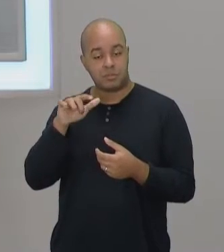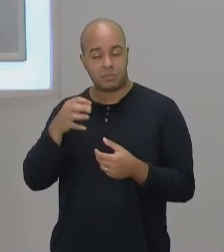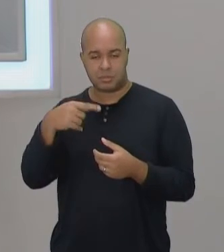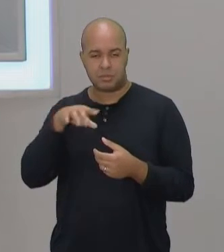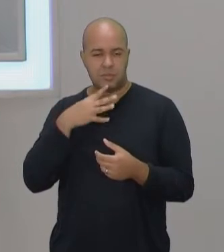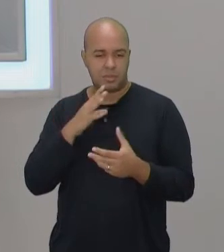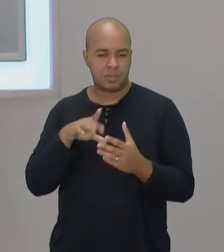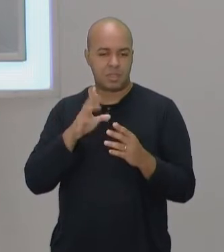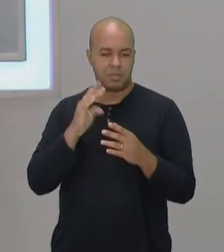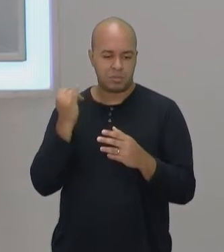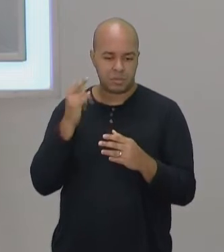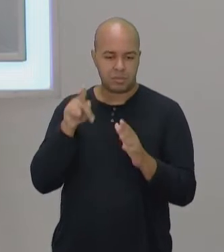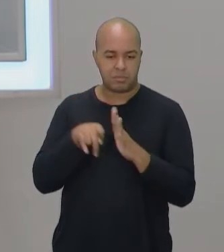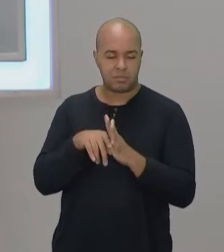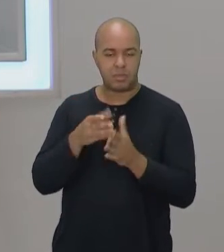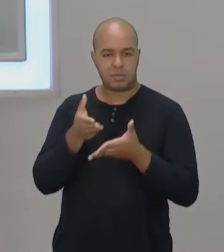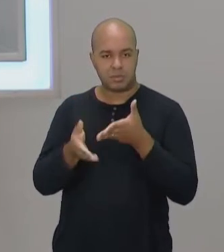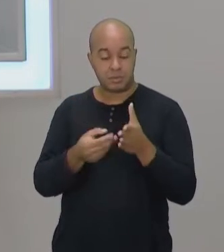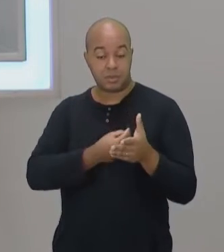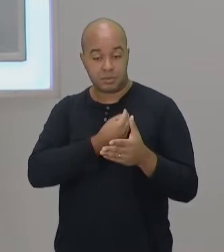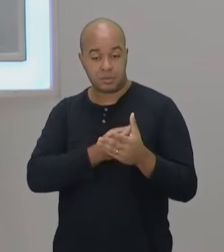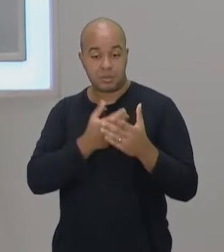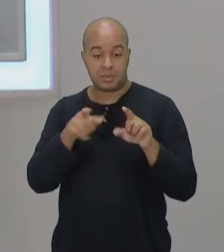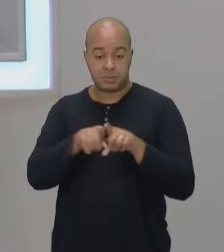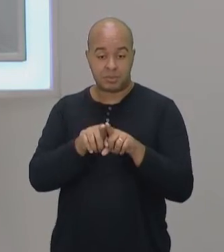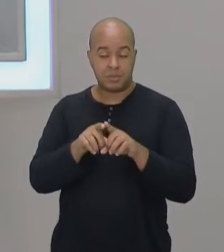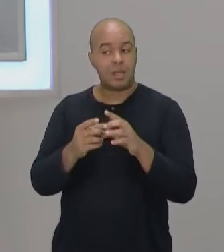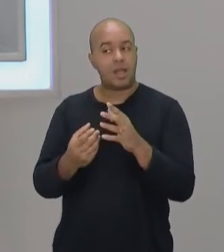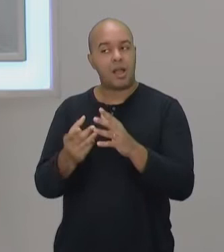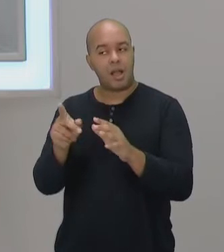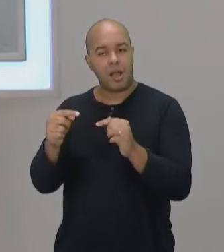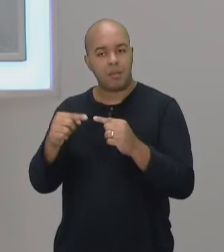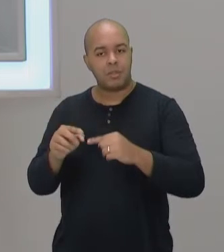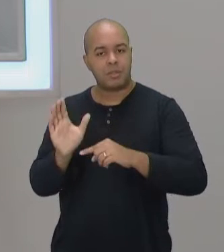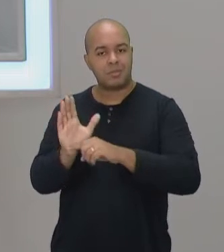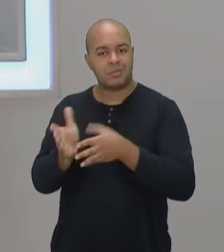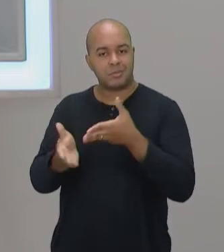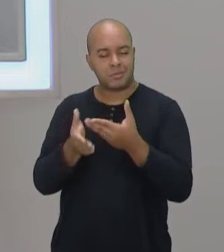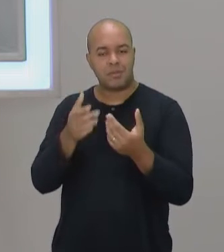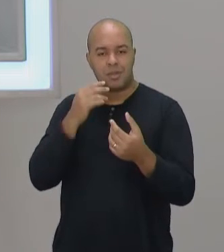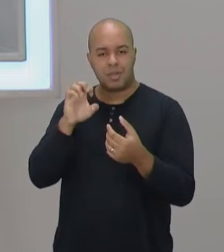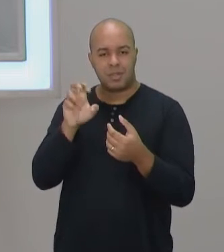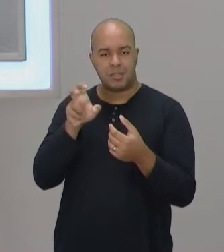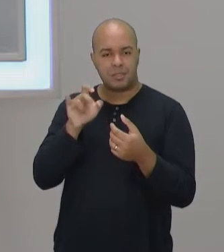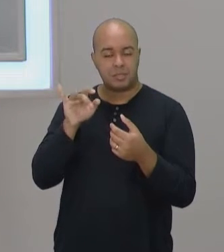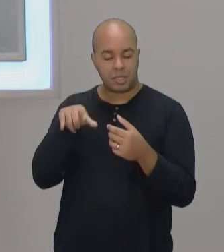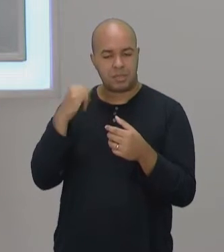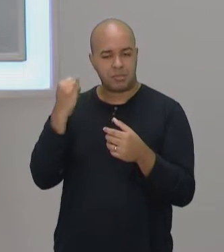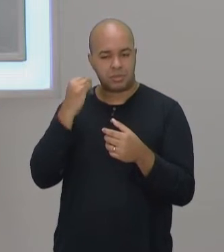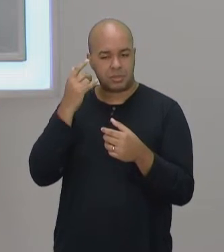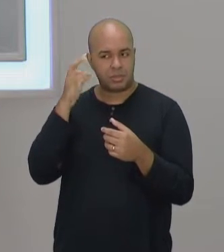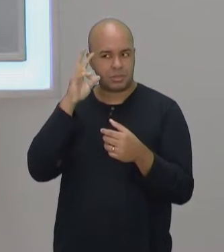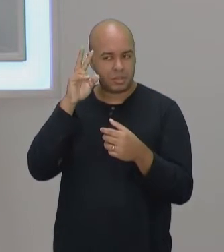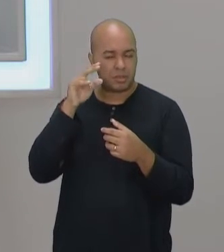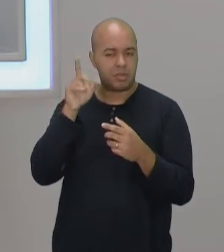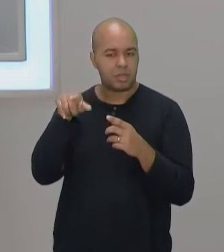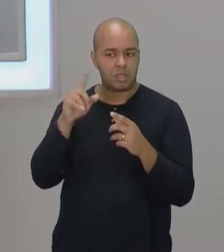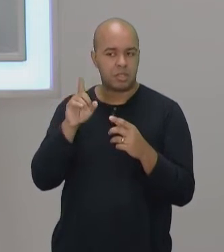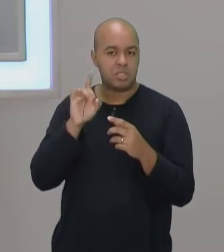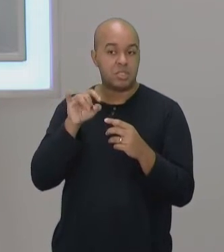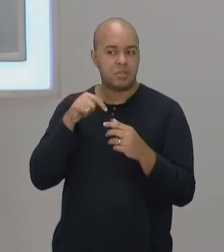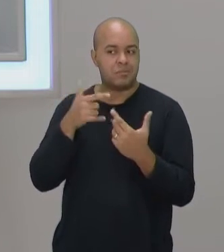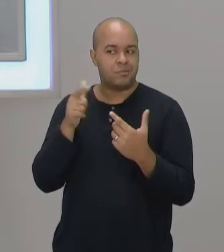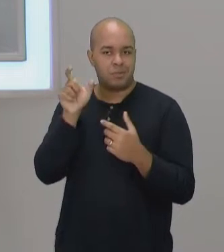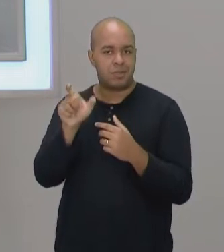conhecemos e que são fundamentais para a manutenção e existência da vida. Quando eu falo existência, é importante a gente salientar que se não fossem